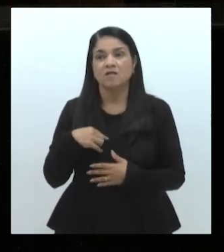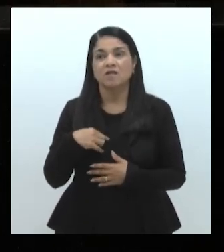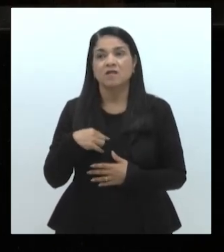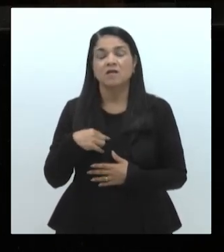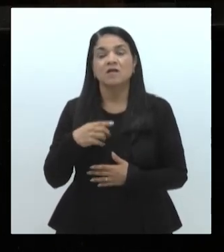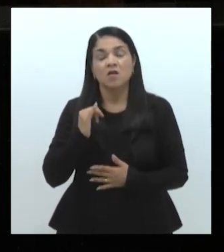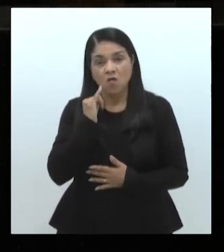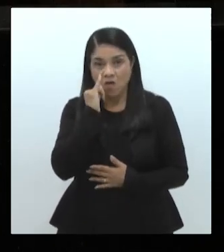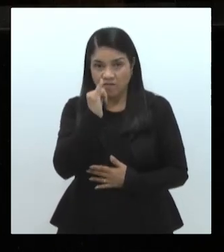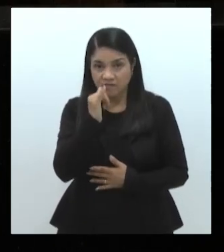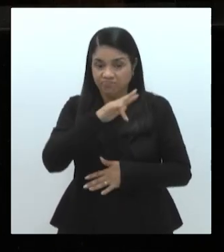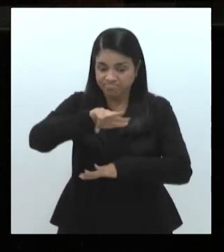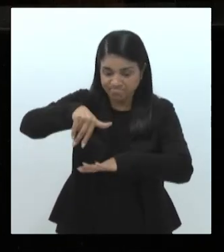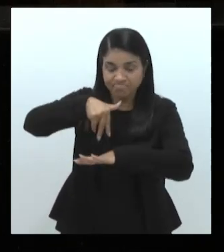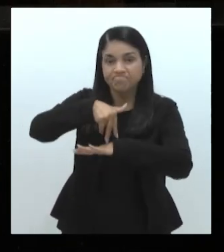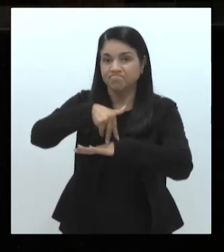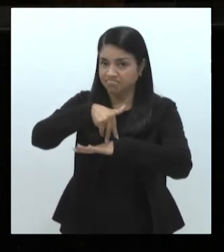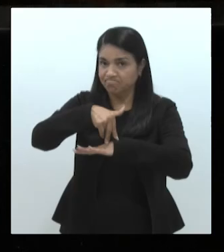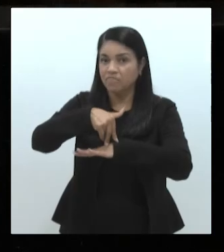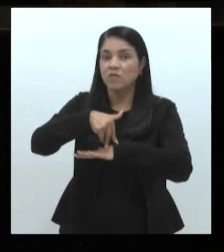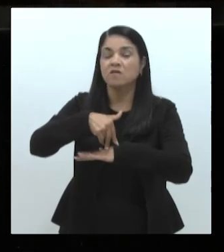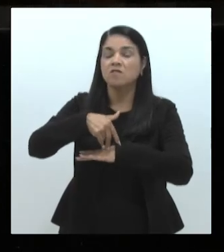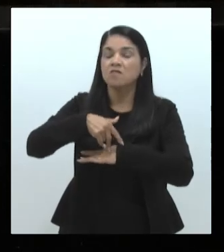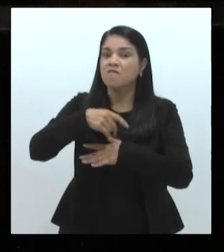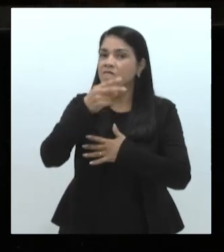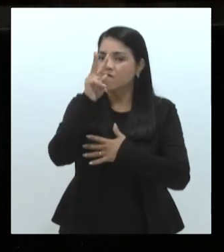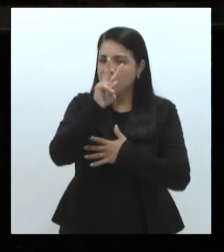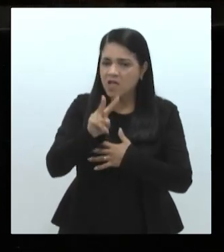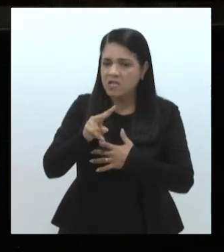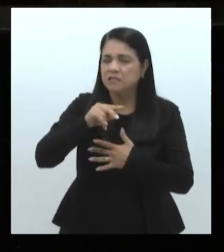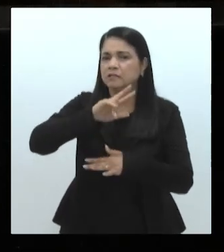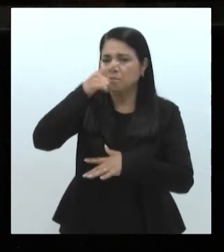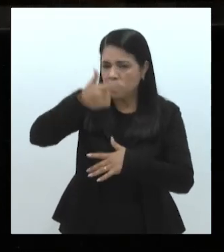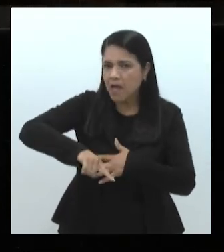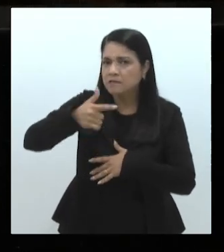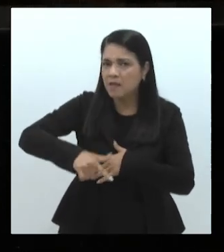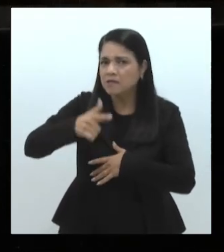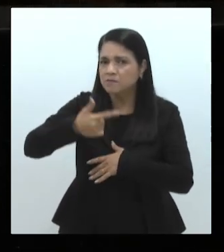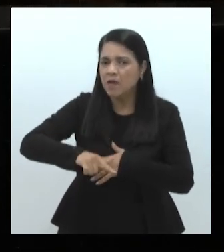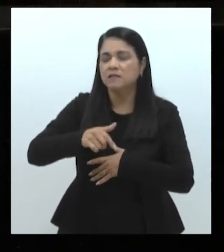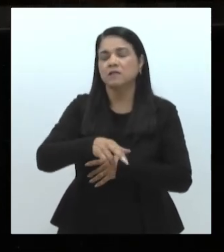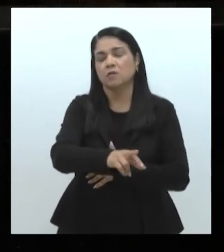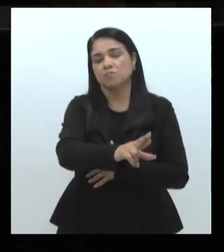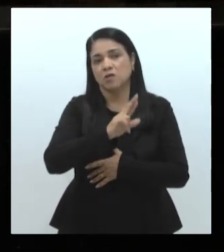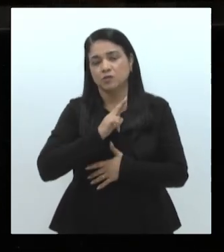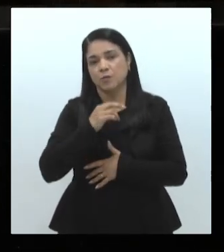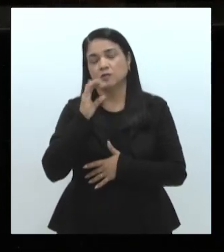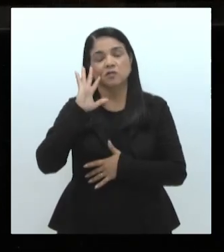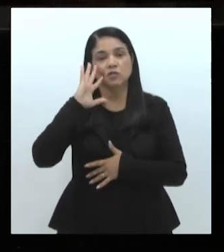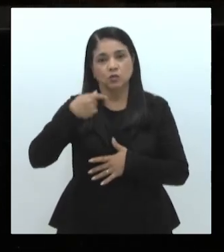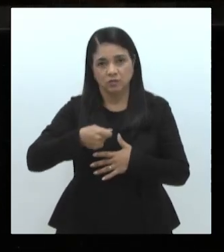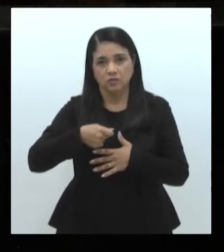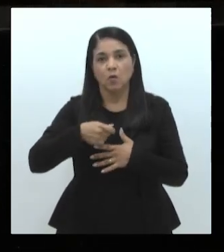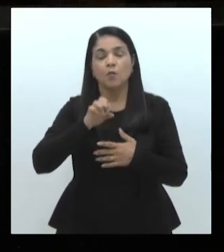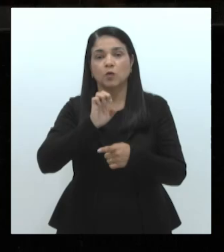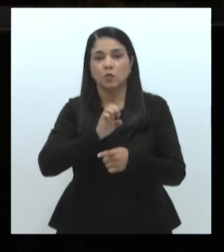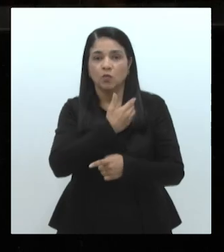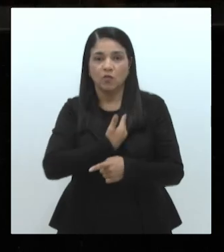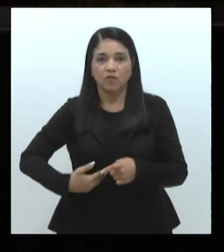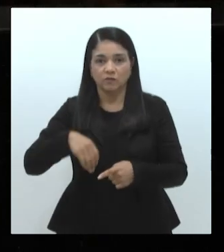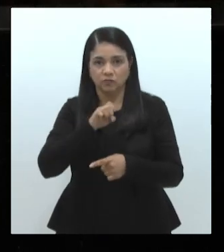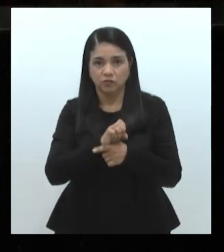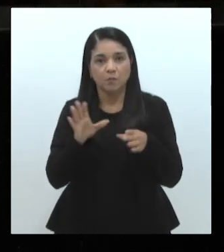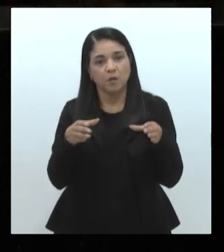essa tribuna, quantas vezes foram necessárias, até que uma solução seja apresentada pelo governo do Estado para essa